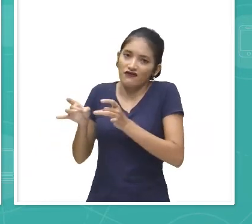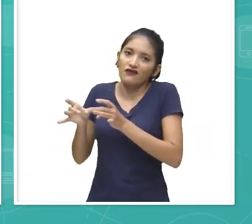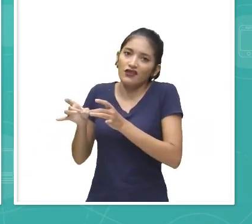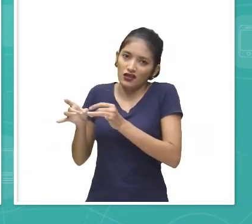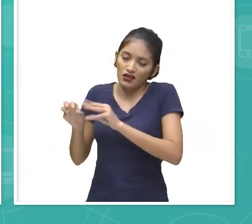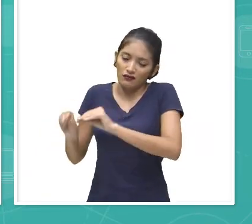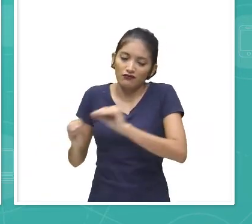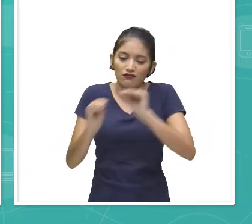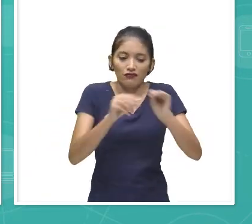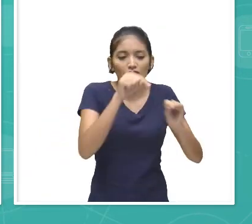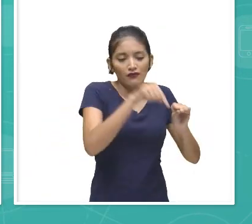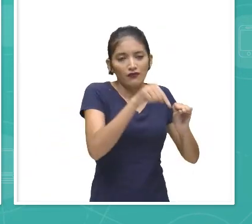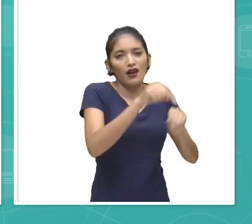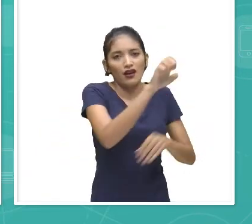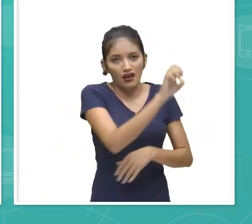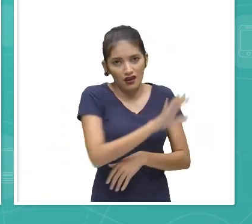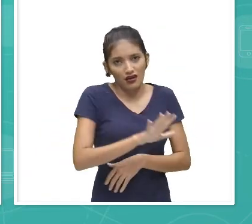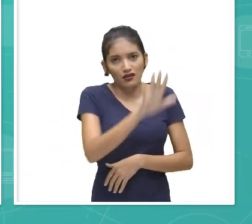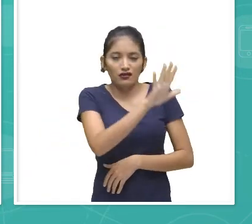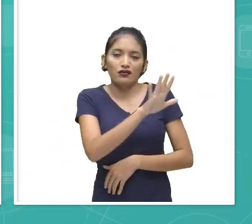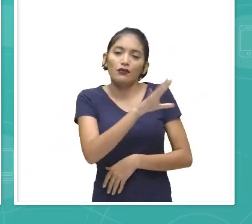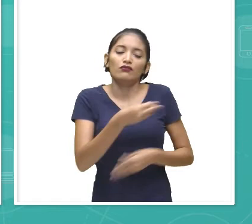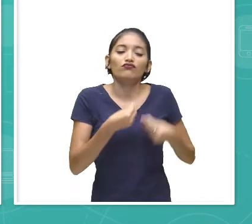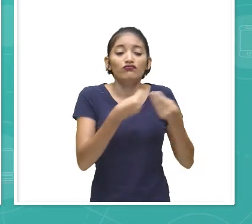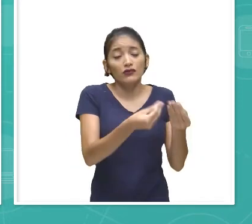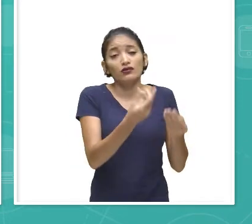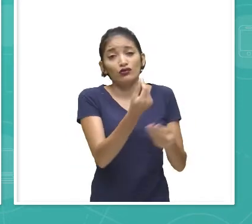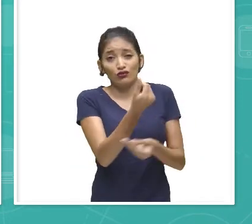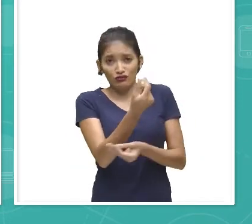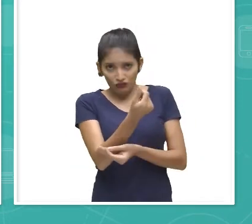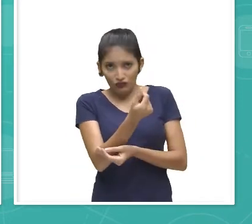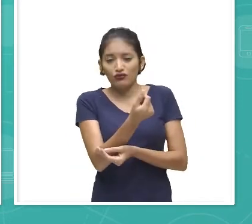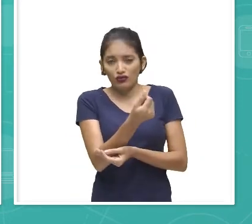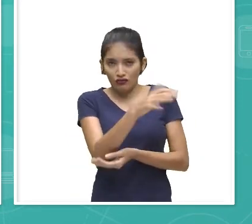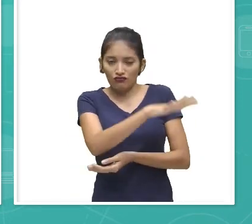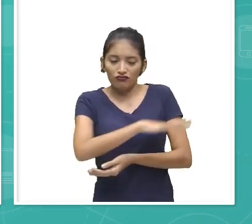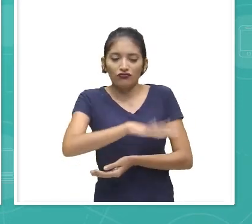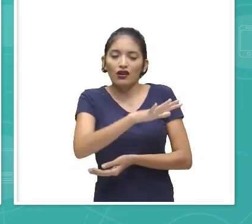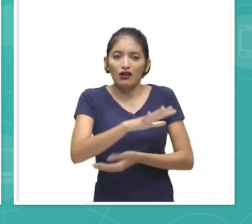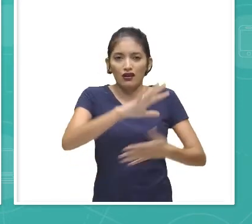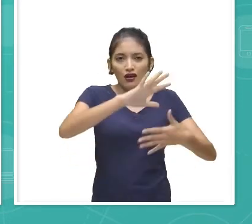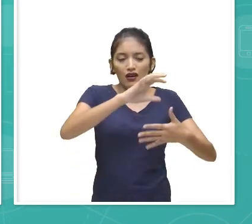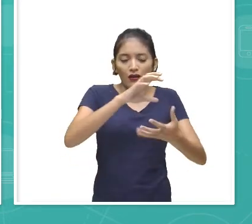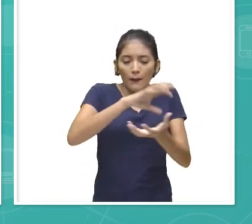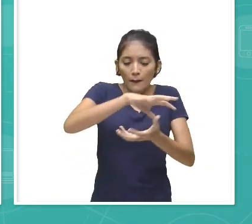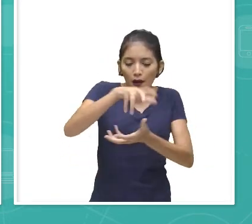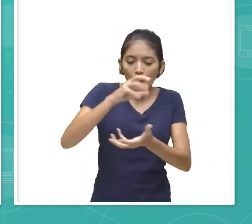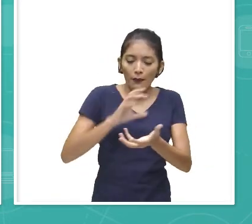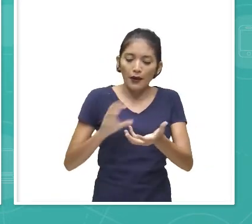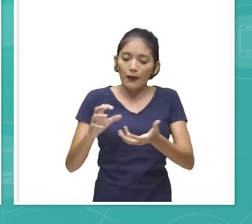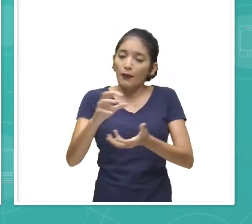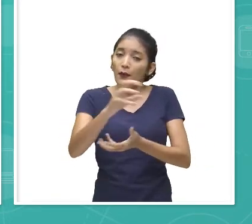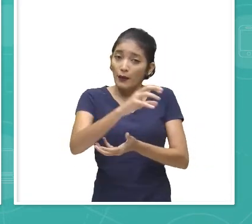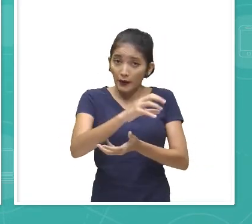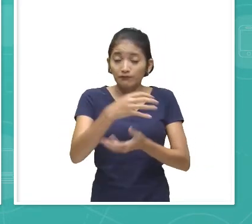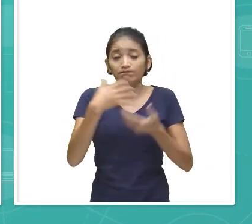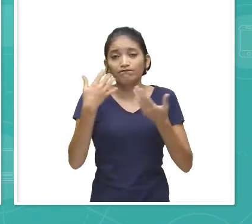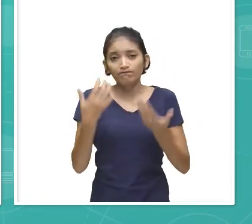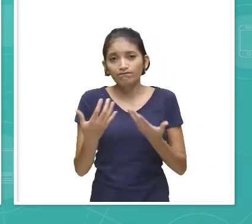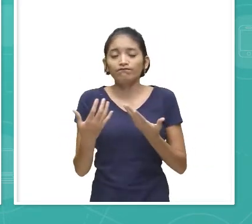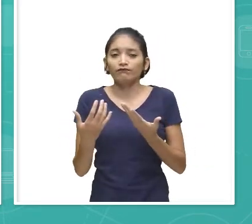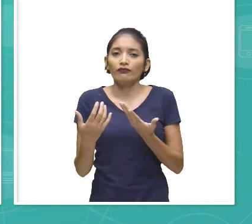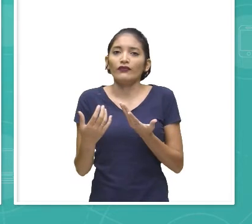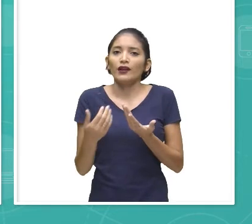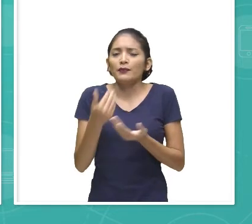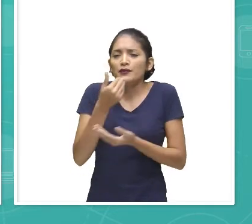mercadoria para esses europeus, gerando um lucro também dentro daquele continente. Então eles passam a contar também com a ajuda